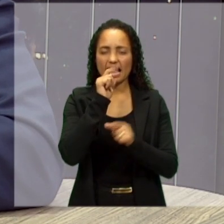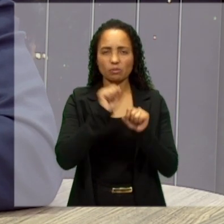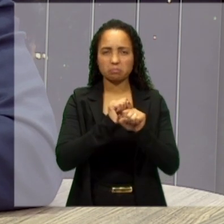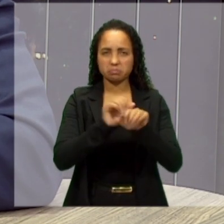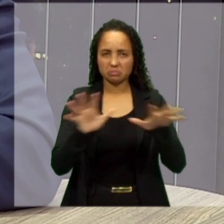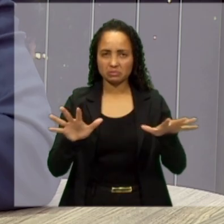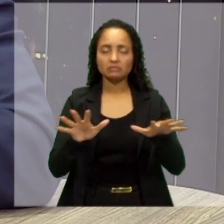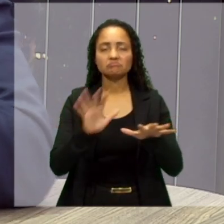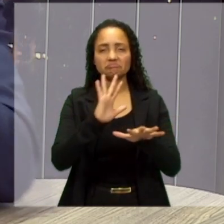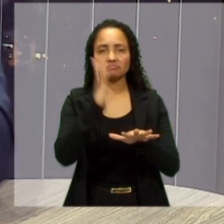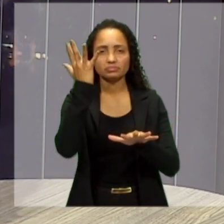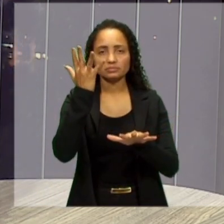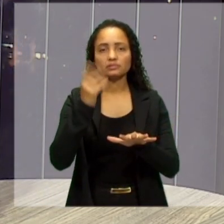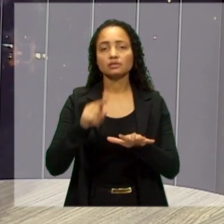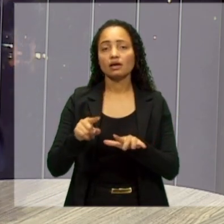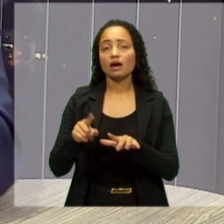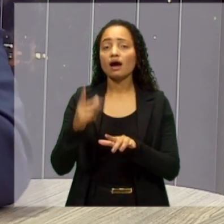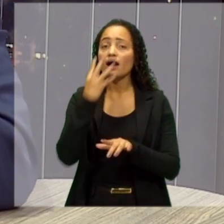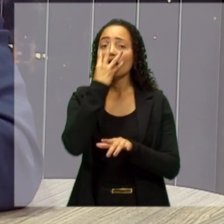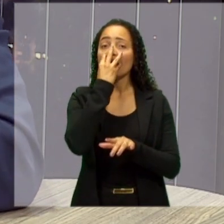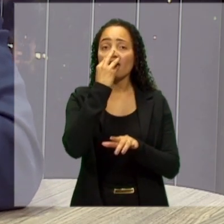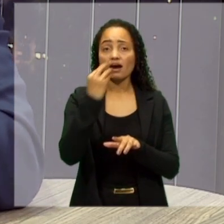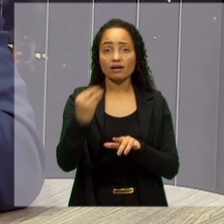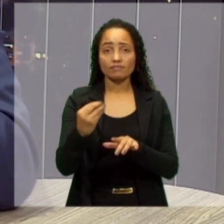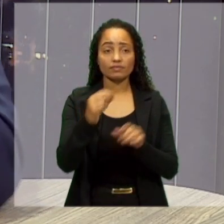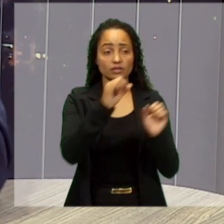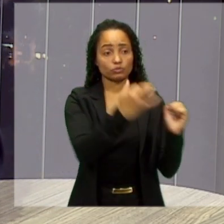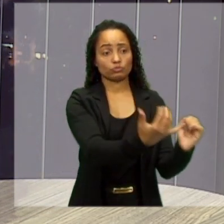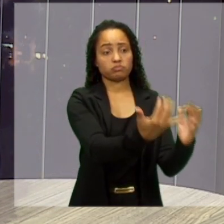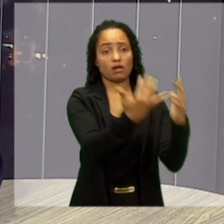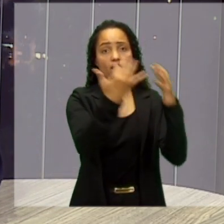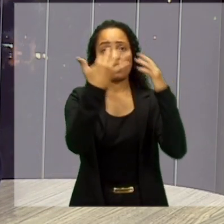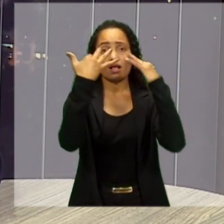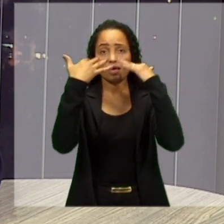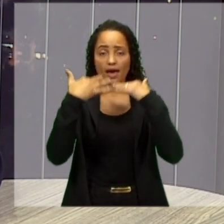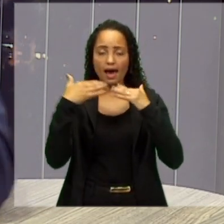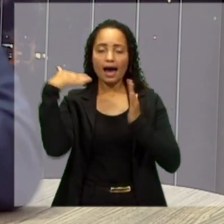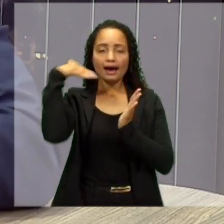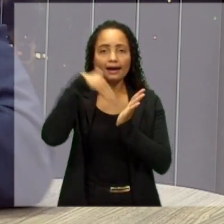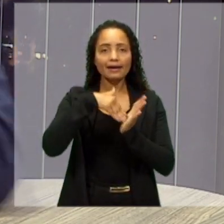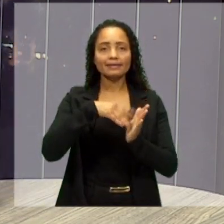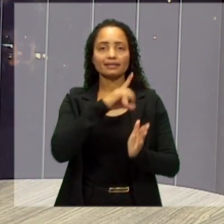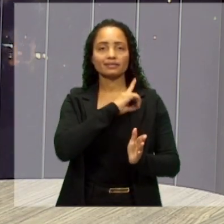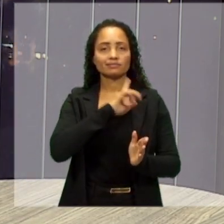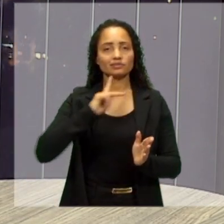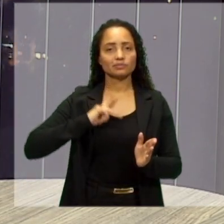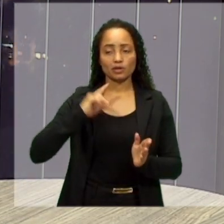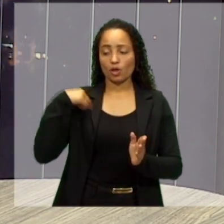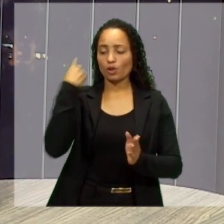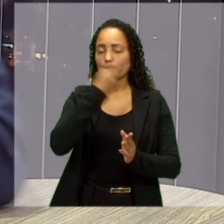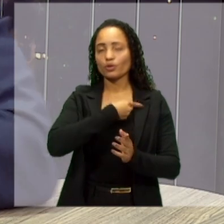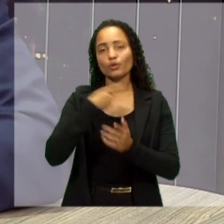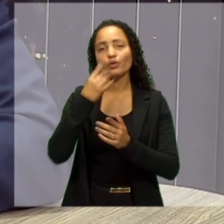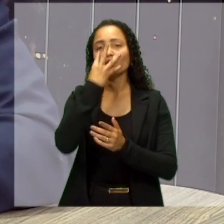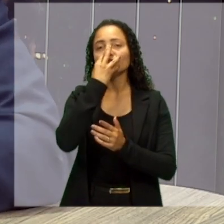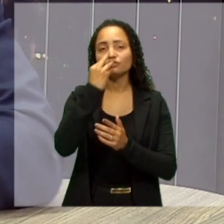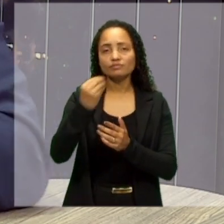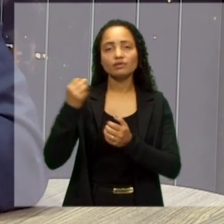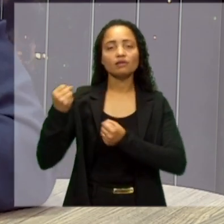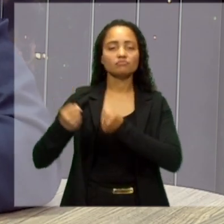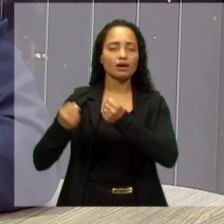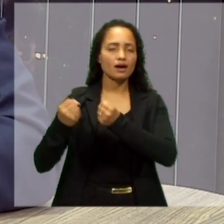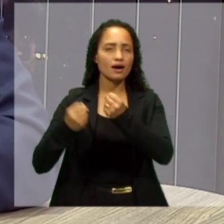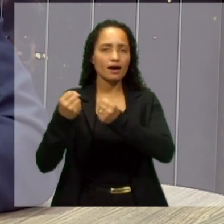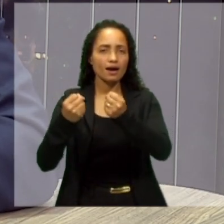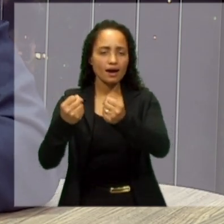a van, ao invés de toda a população atingida se deslocar até a Defensoria Pública se deslocou até a população e